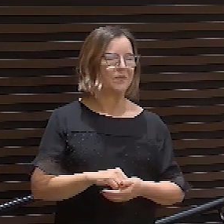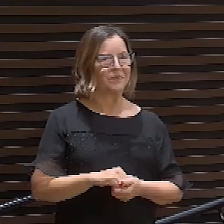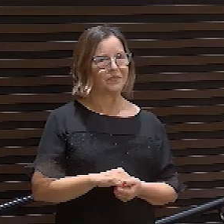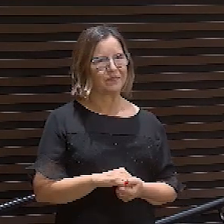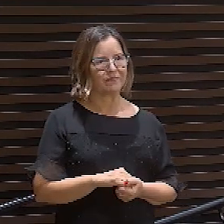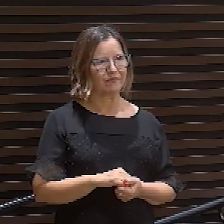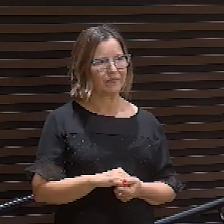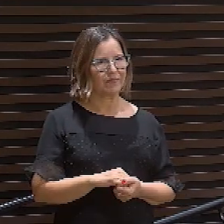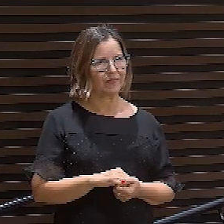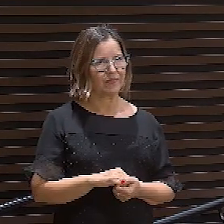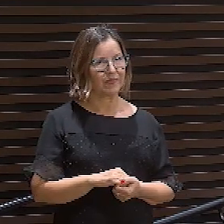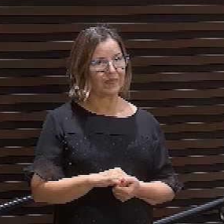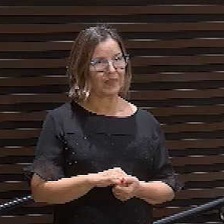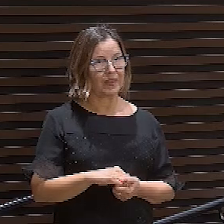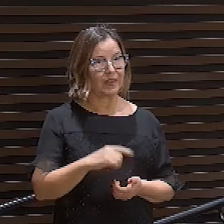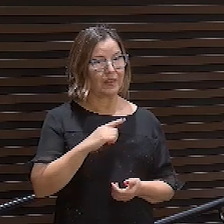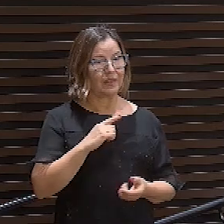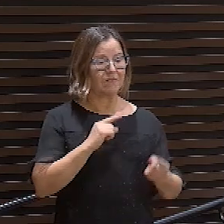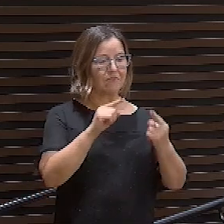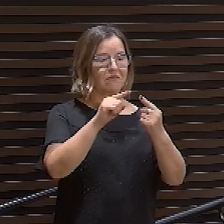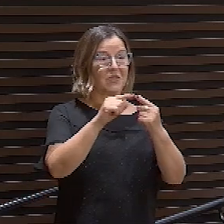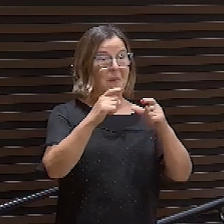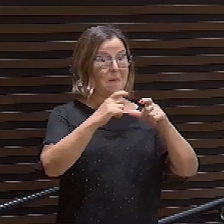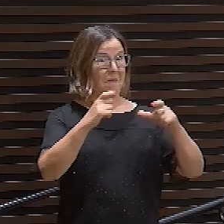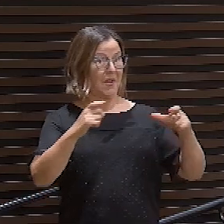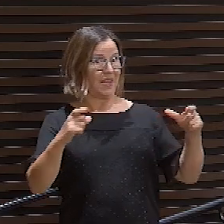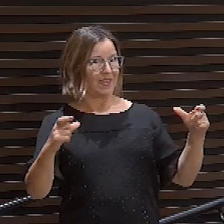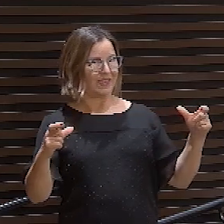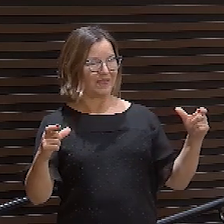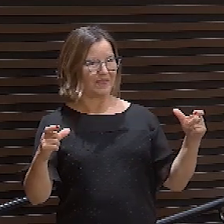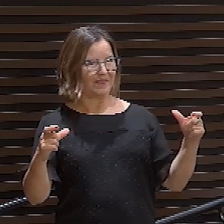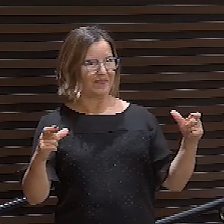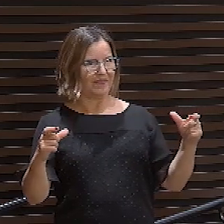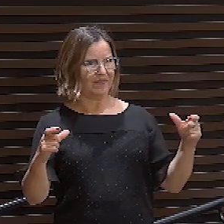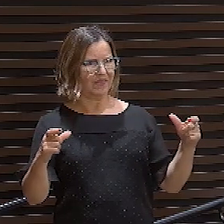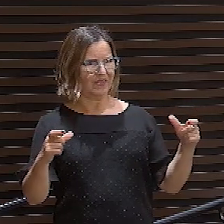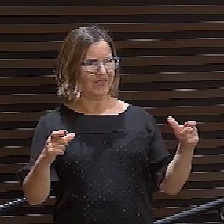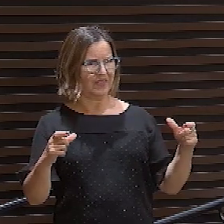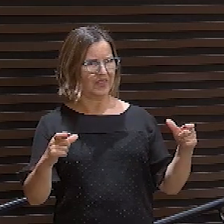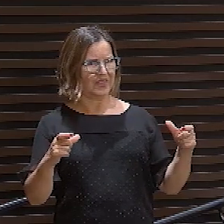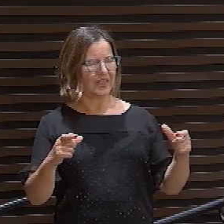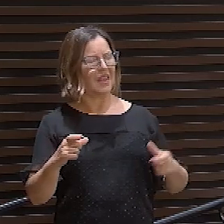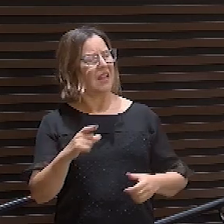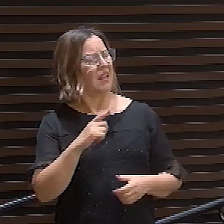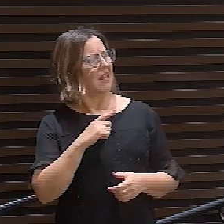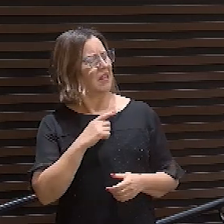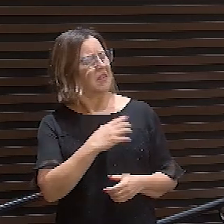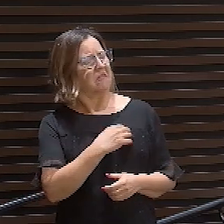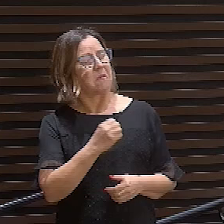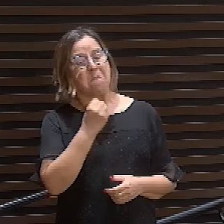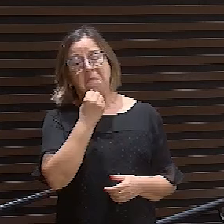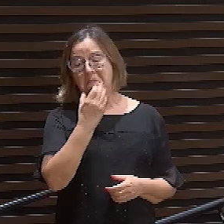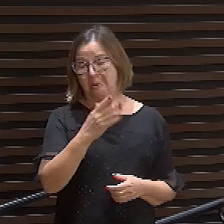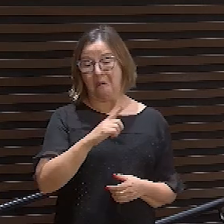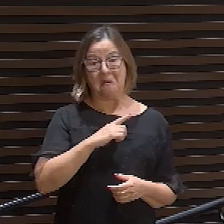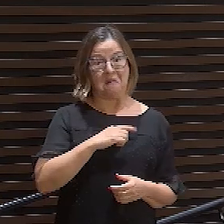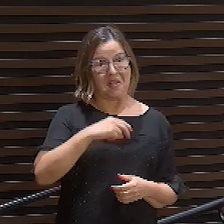Eu tenho que ter uma finalidade maior. Criar filhos é bom, ter netos é